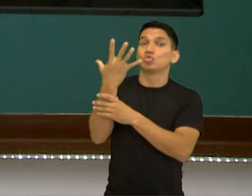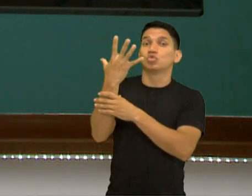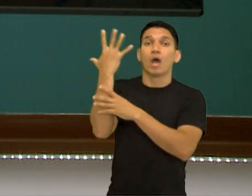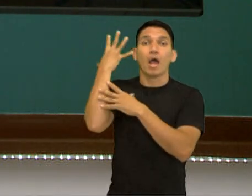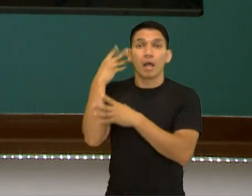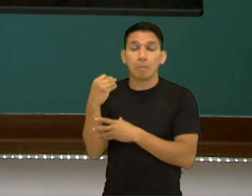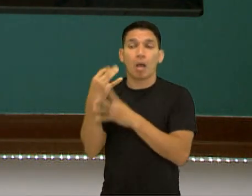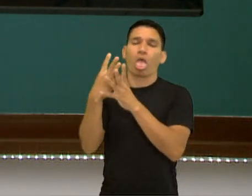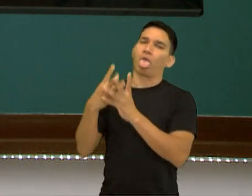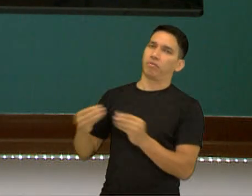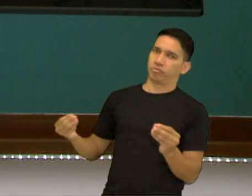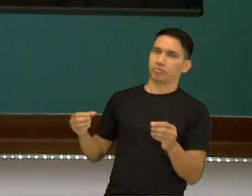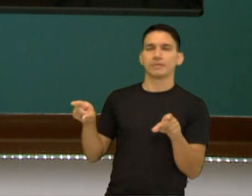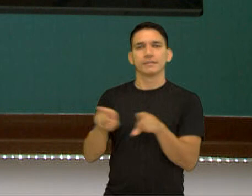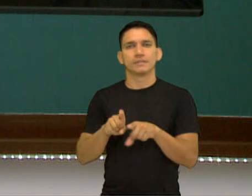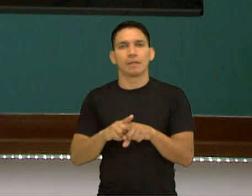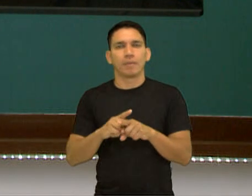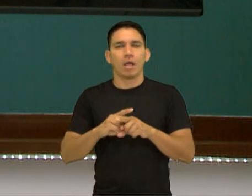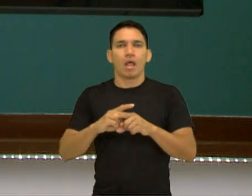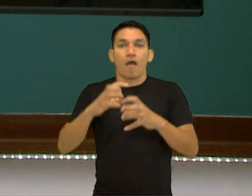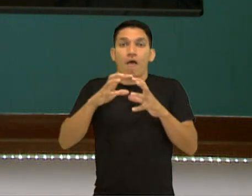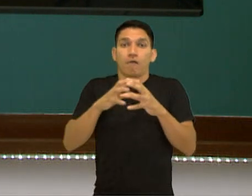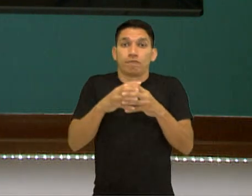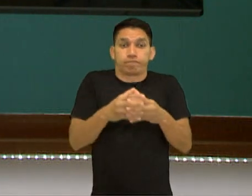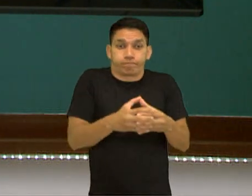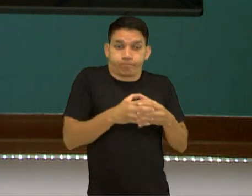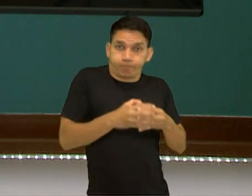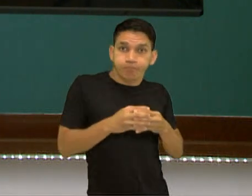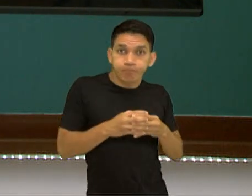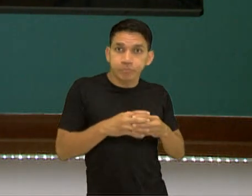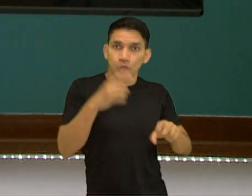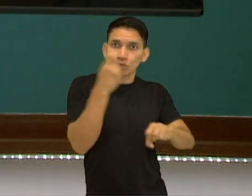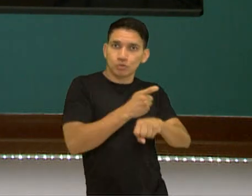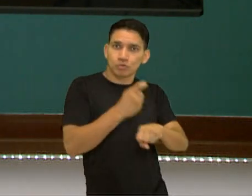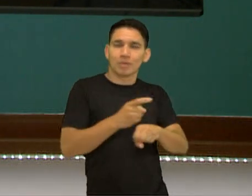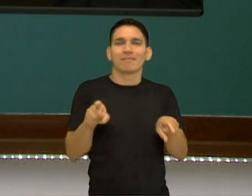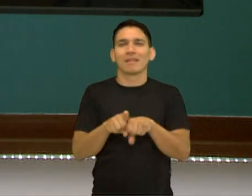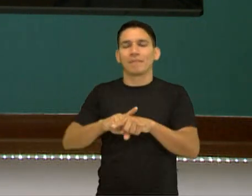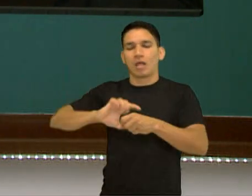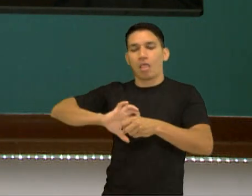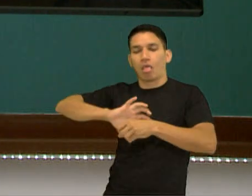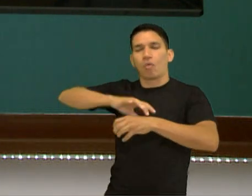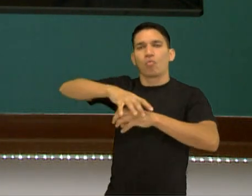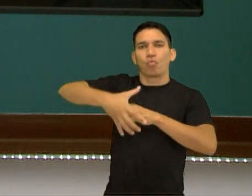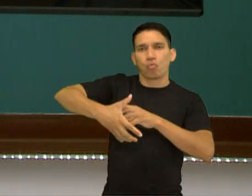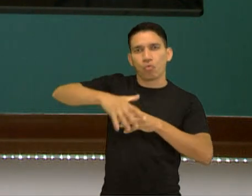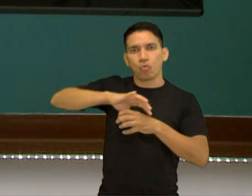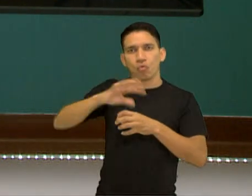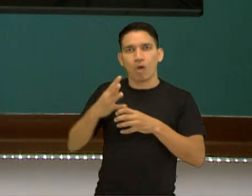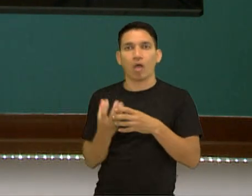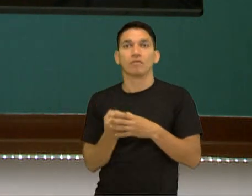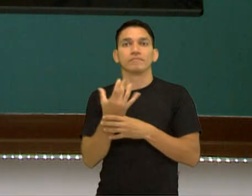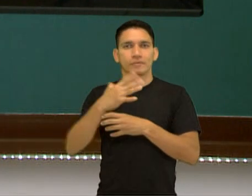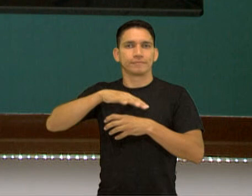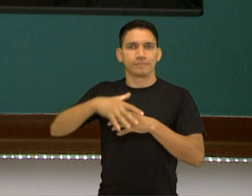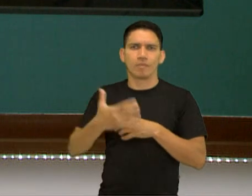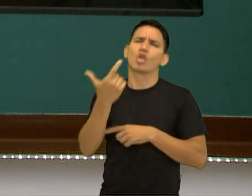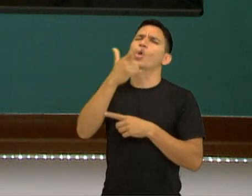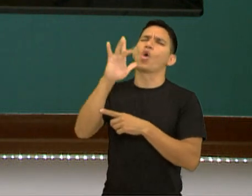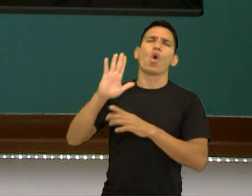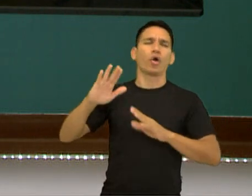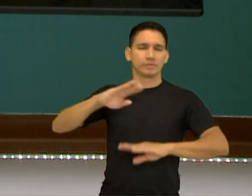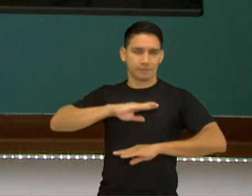animais, resfriamento da crosta terrestre, surgimento da atmosfera e outras situações que poderíamos utilizar aqui